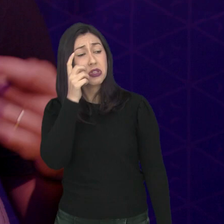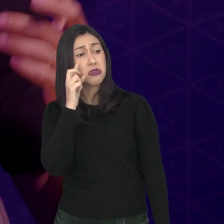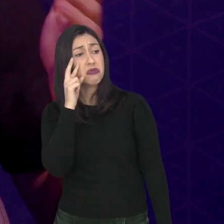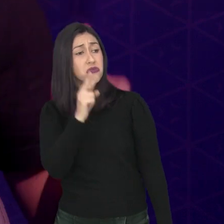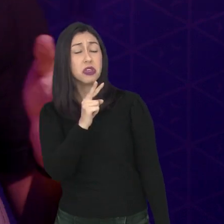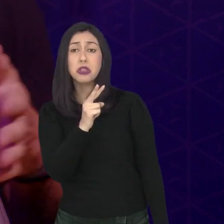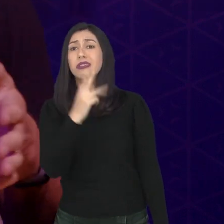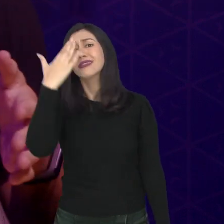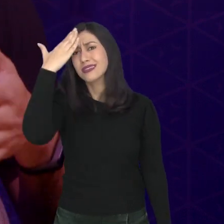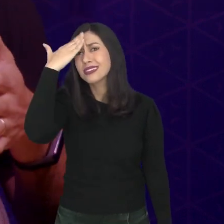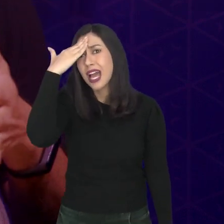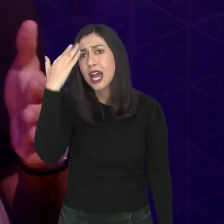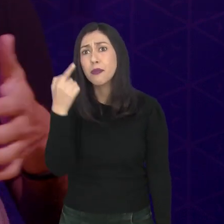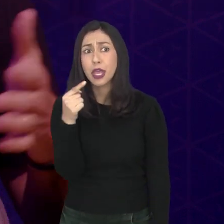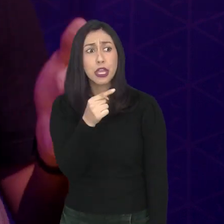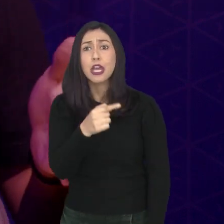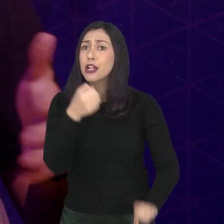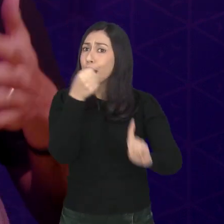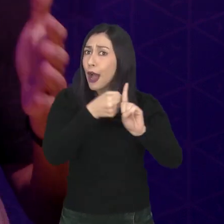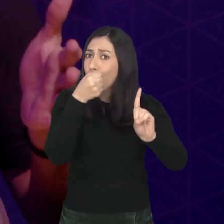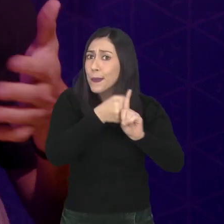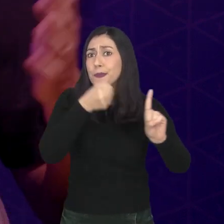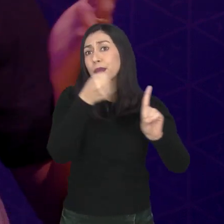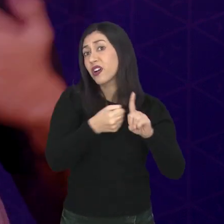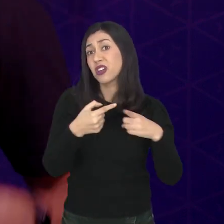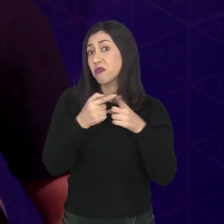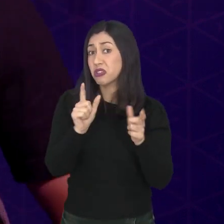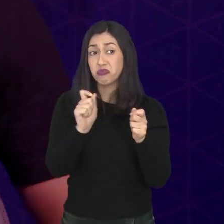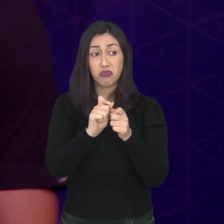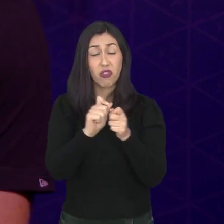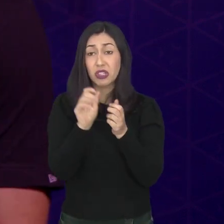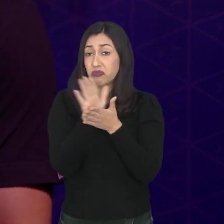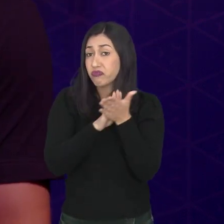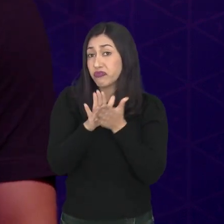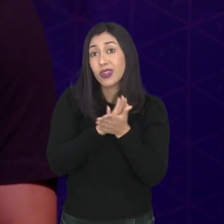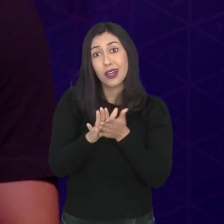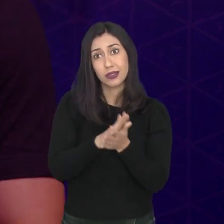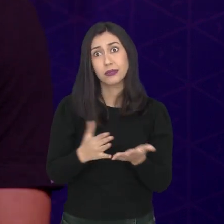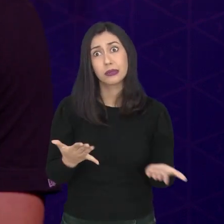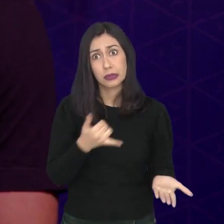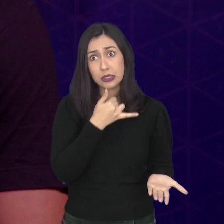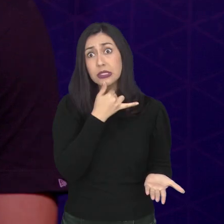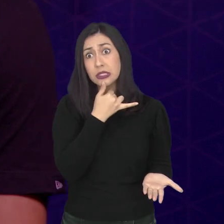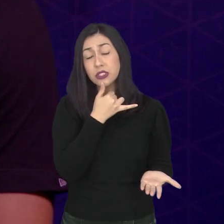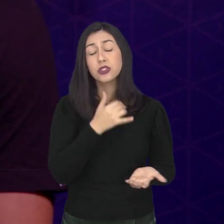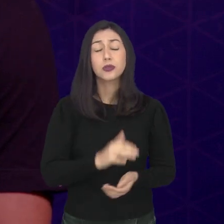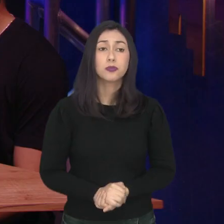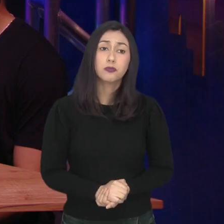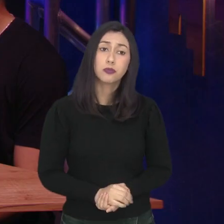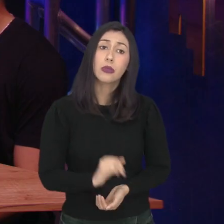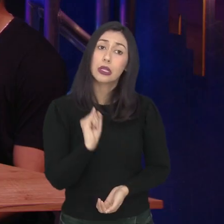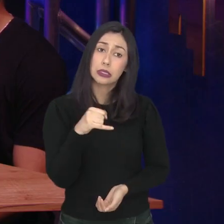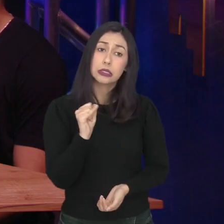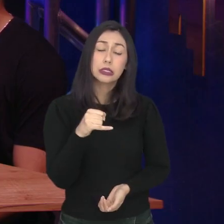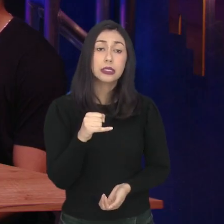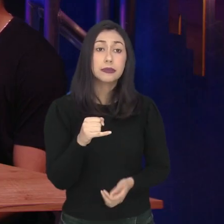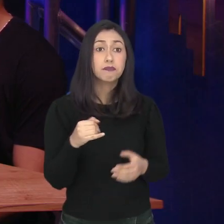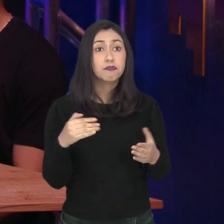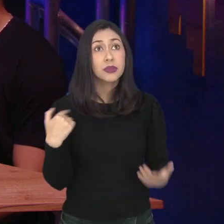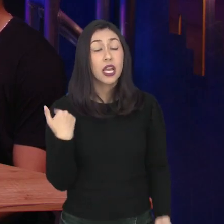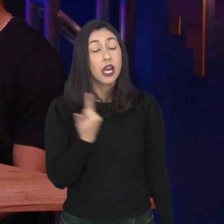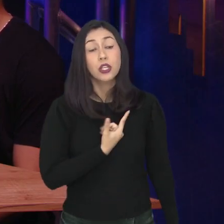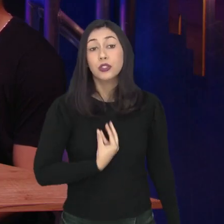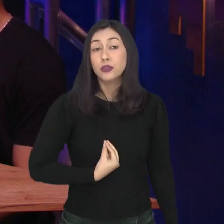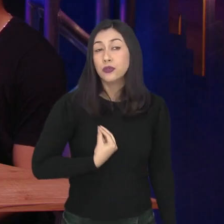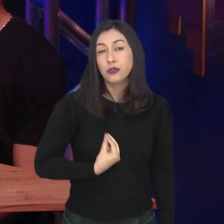Sabe que o Chris apanha do Caruso e assim, né? É triste. Exatamente. E daí, como a